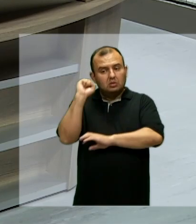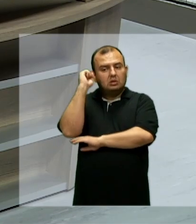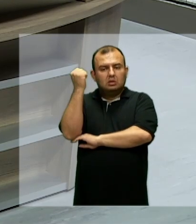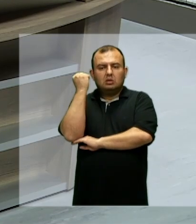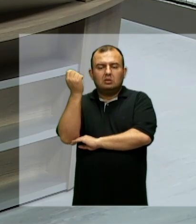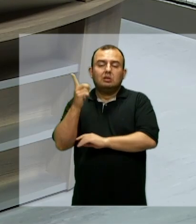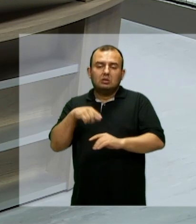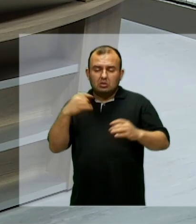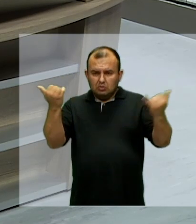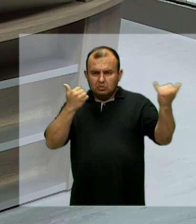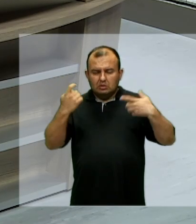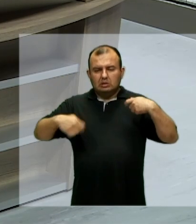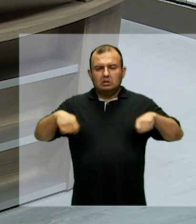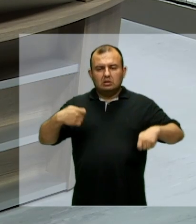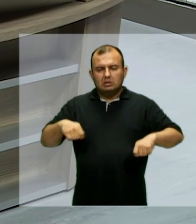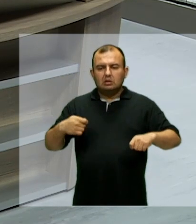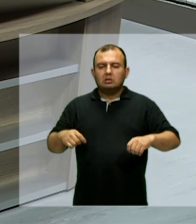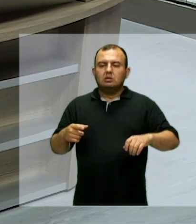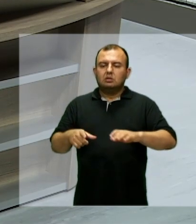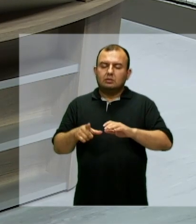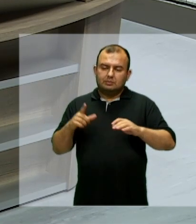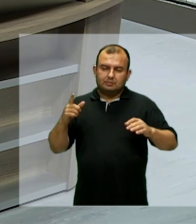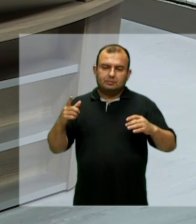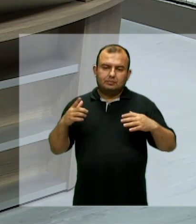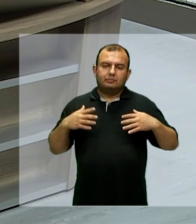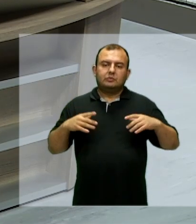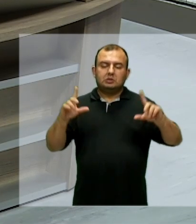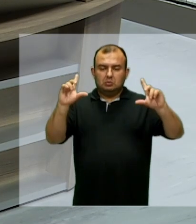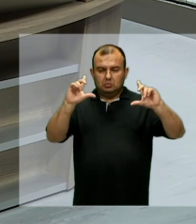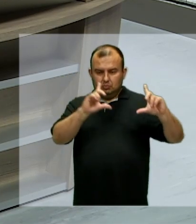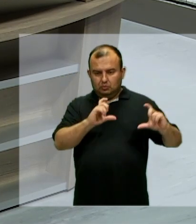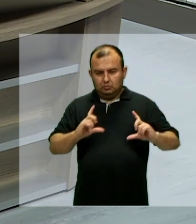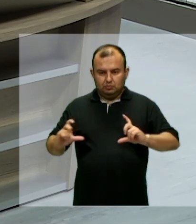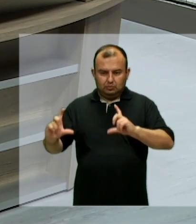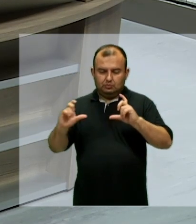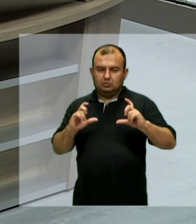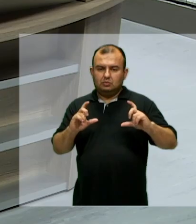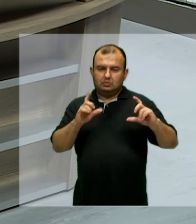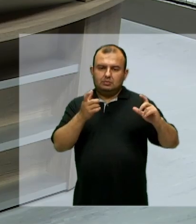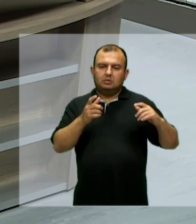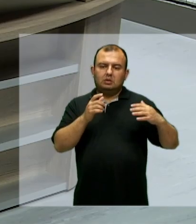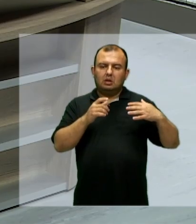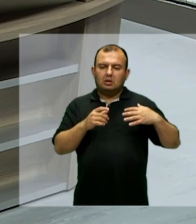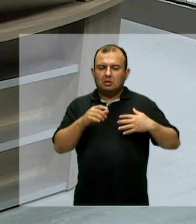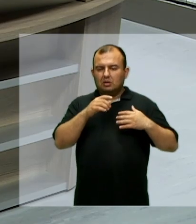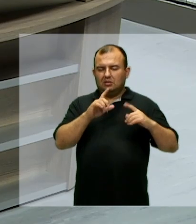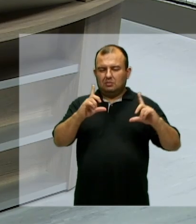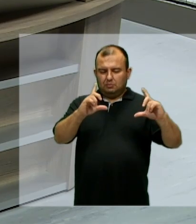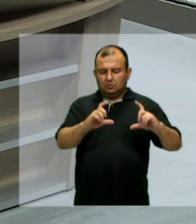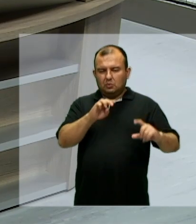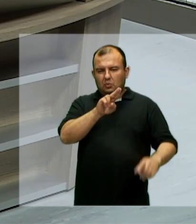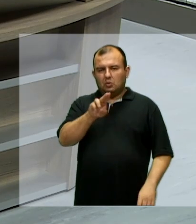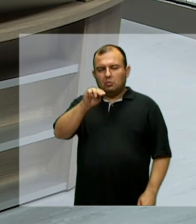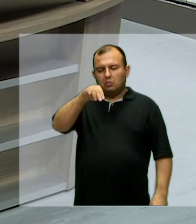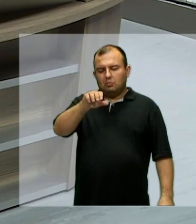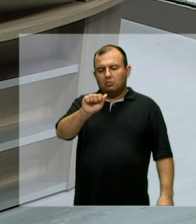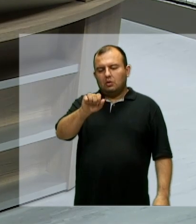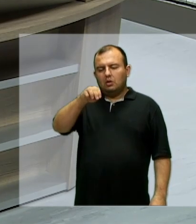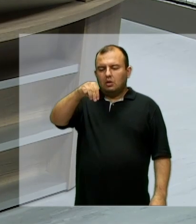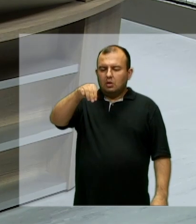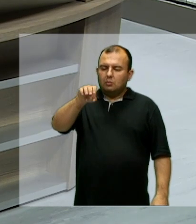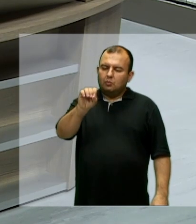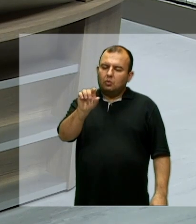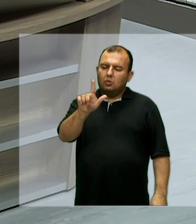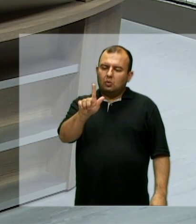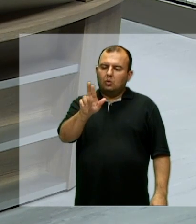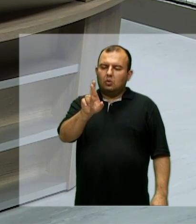você realizar precocemente os exames de imagem, no caso a mamografia, mesmo que eu não tenha nenhum sintoma.